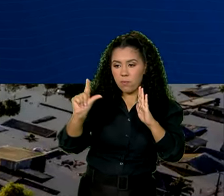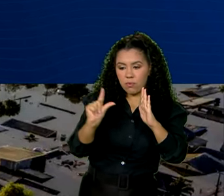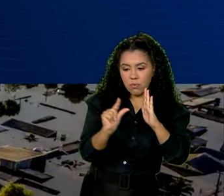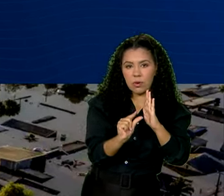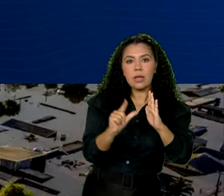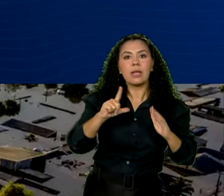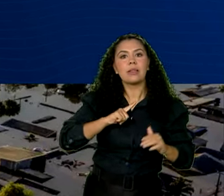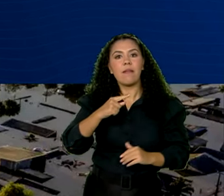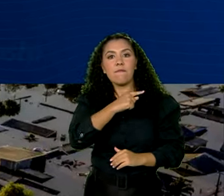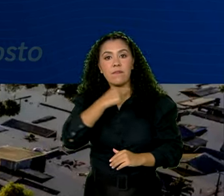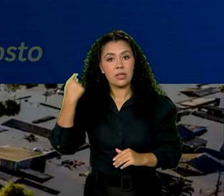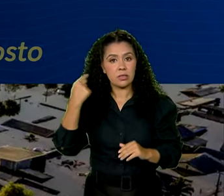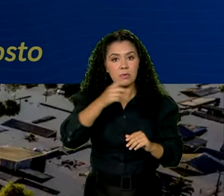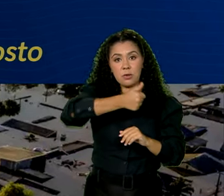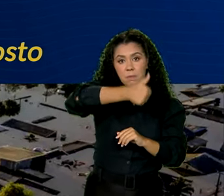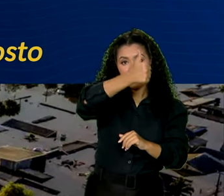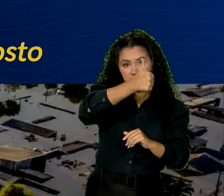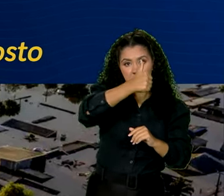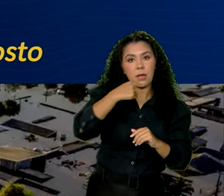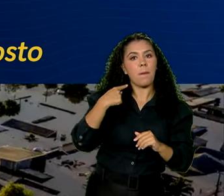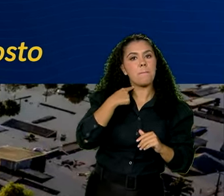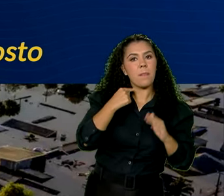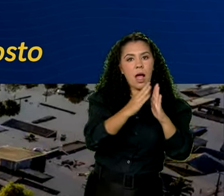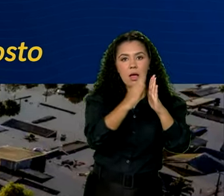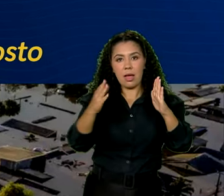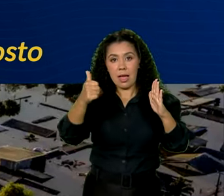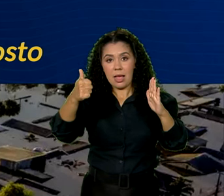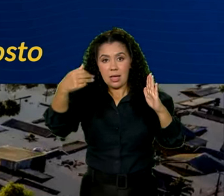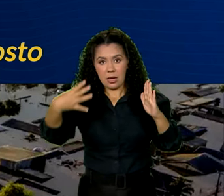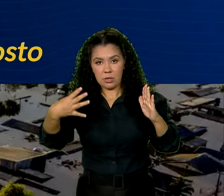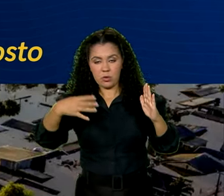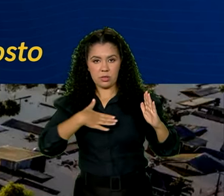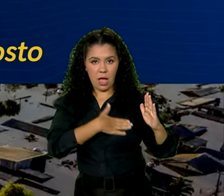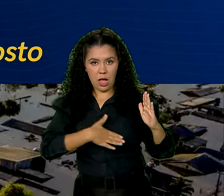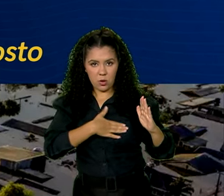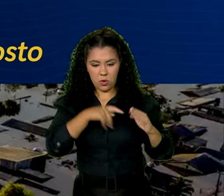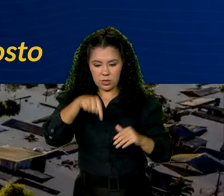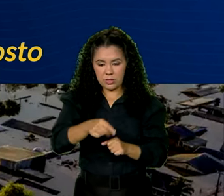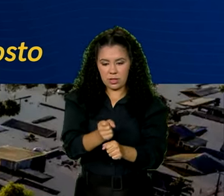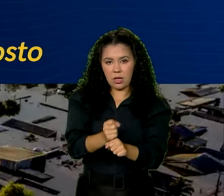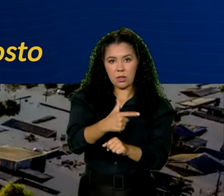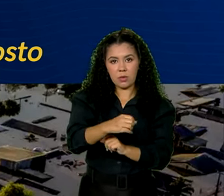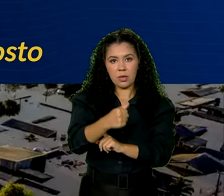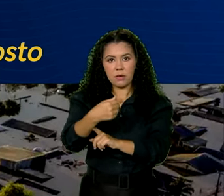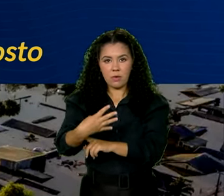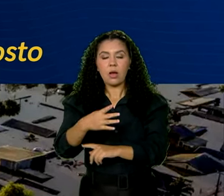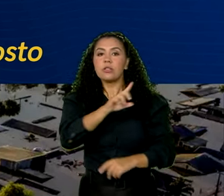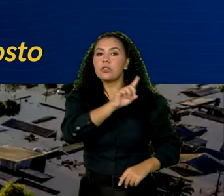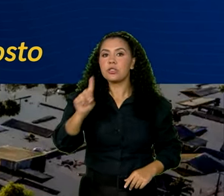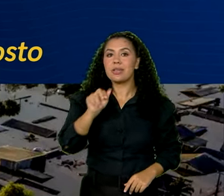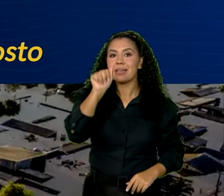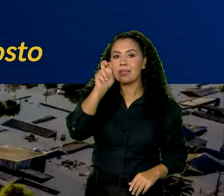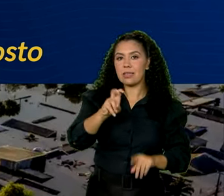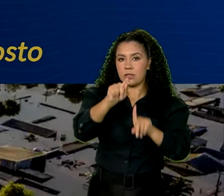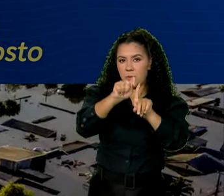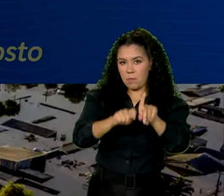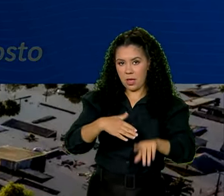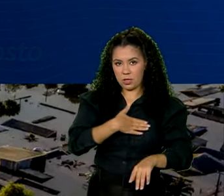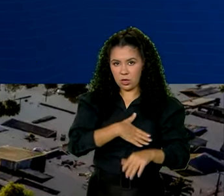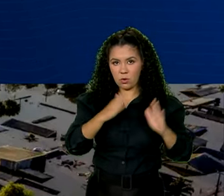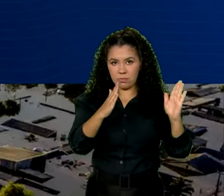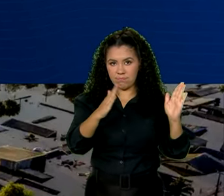vencimento entre 1º de maio e 14 de agosto deste ano, para o dia 15 de agosto,